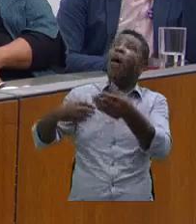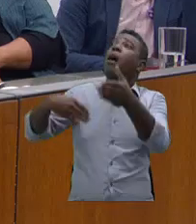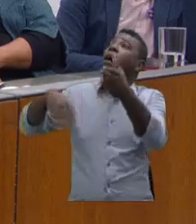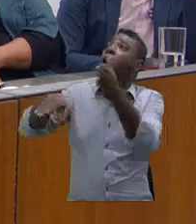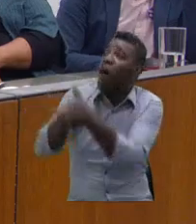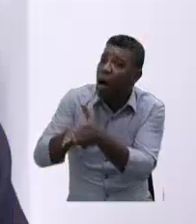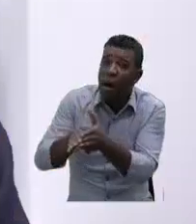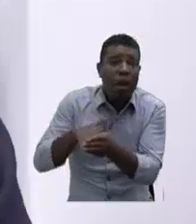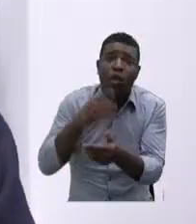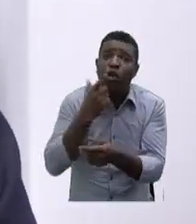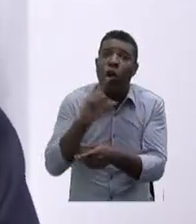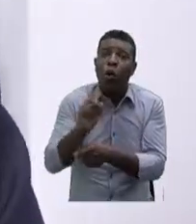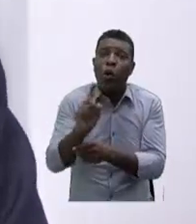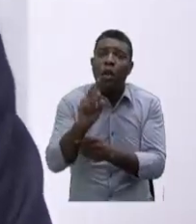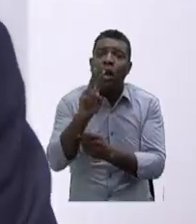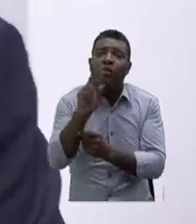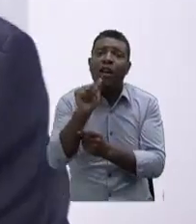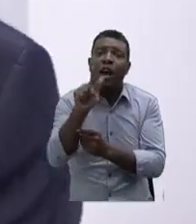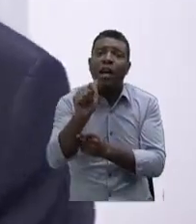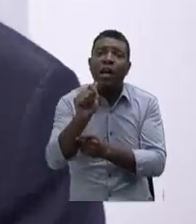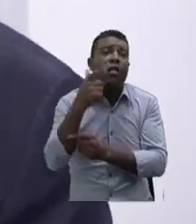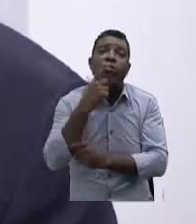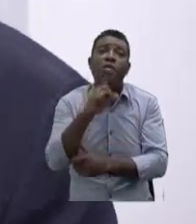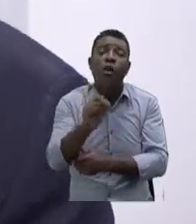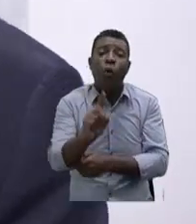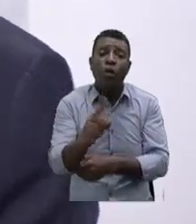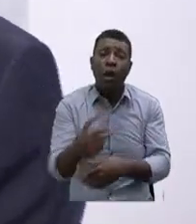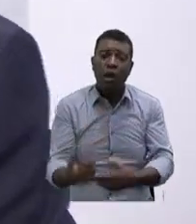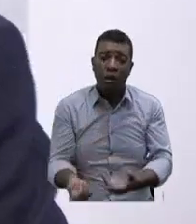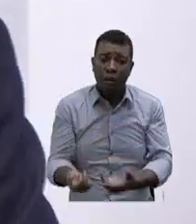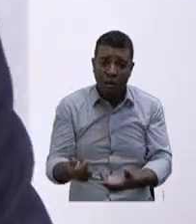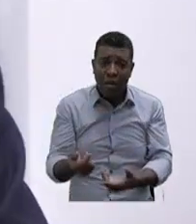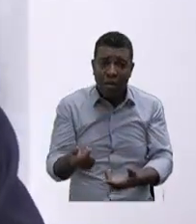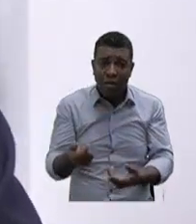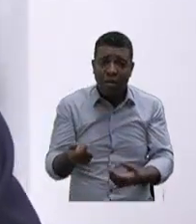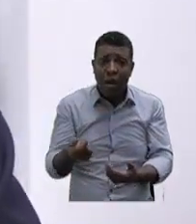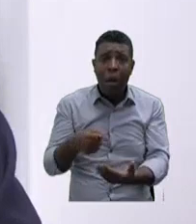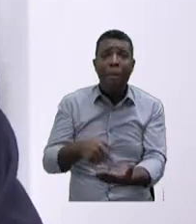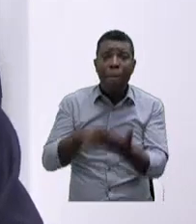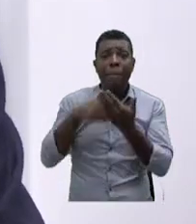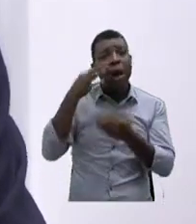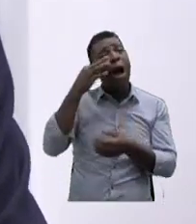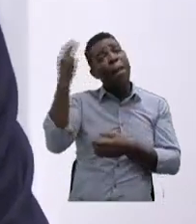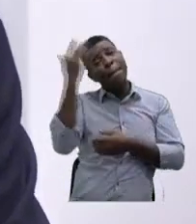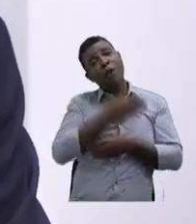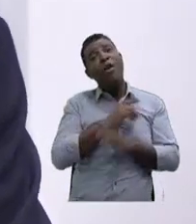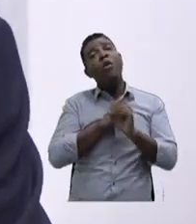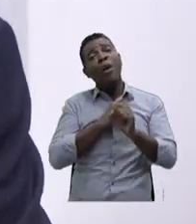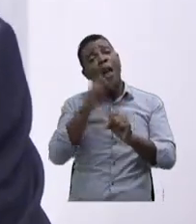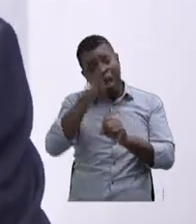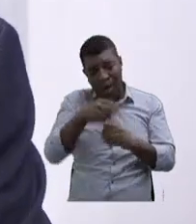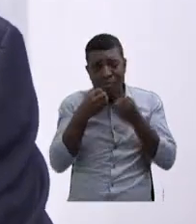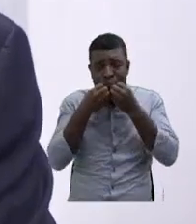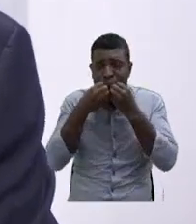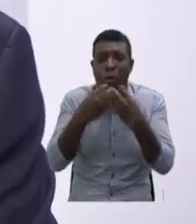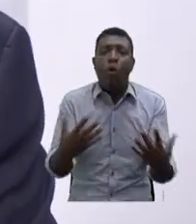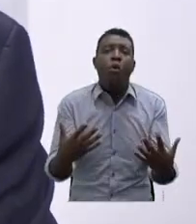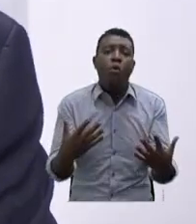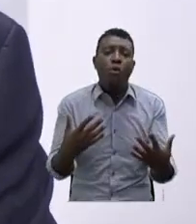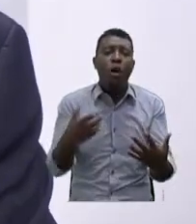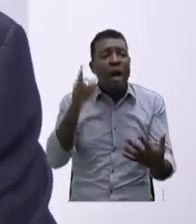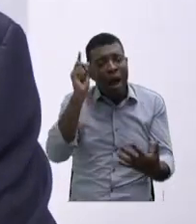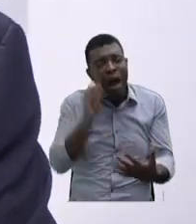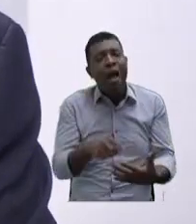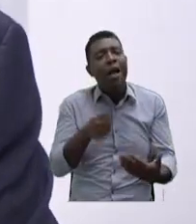não vai conseguir vaga, não está tendo vaga. Isso é bom, isso é uma sinalização muito boa, isso é muito importante.